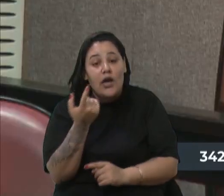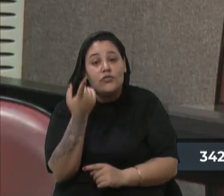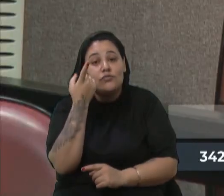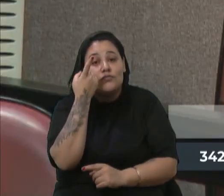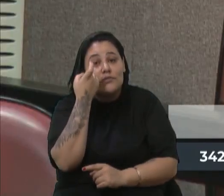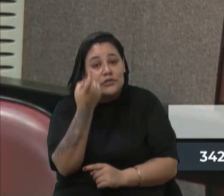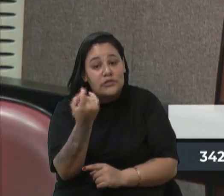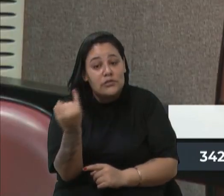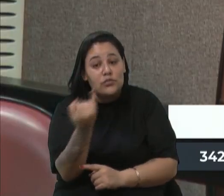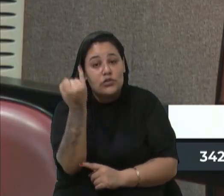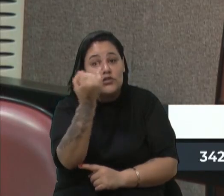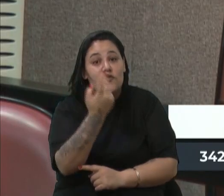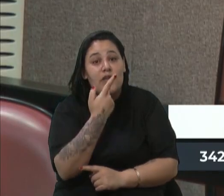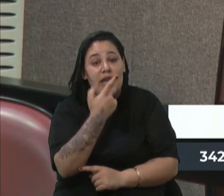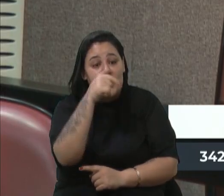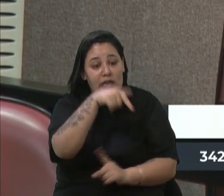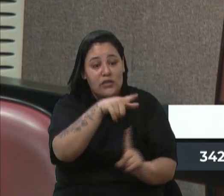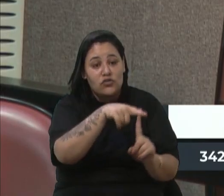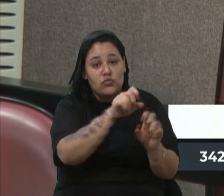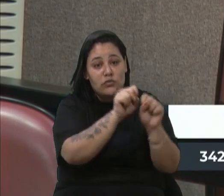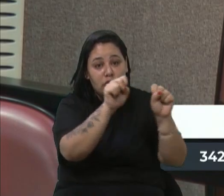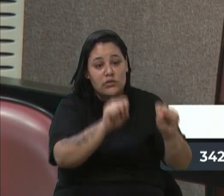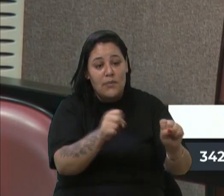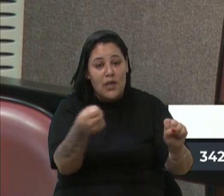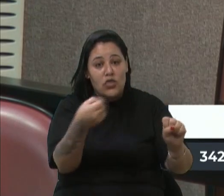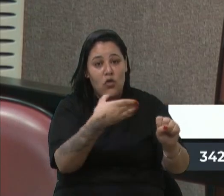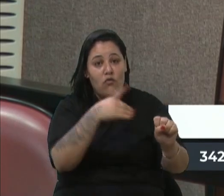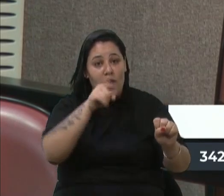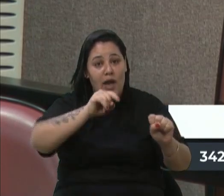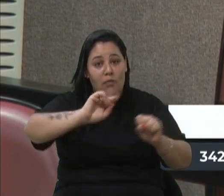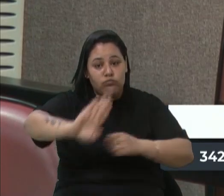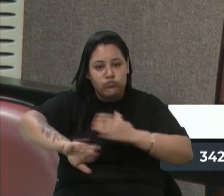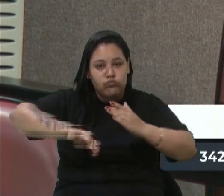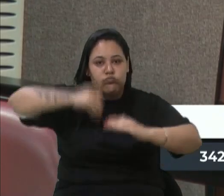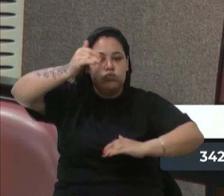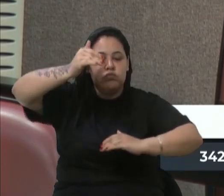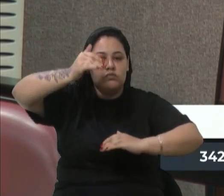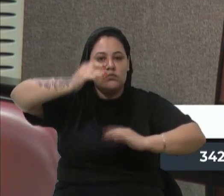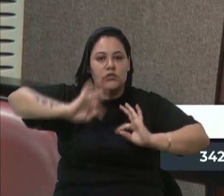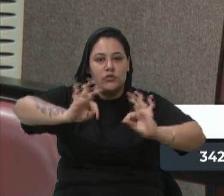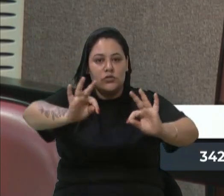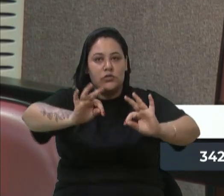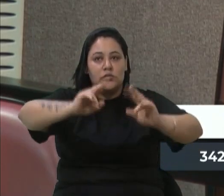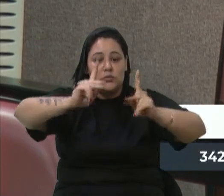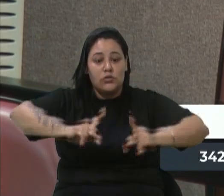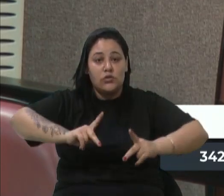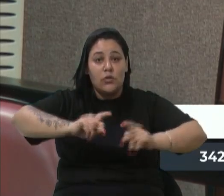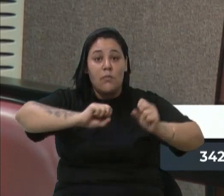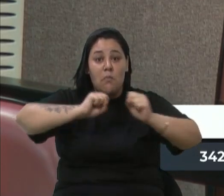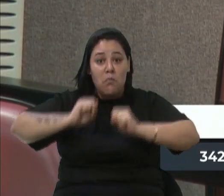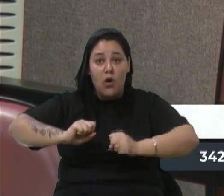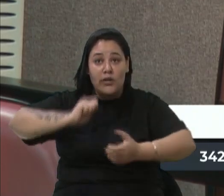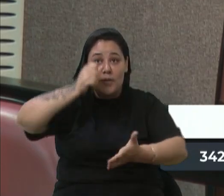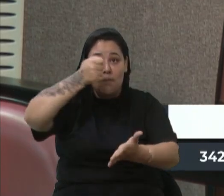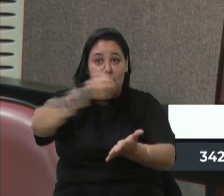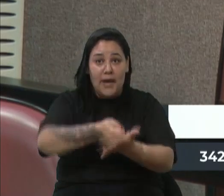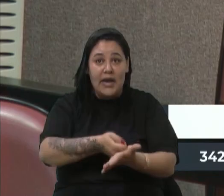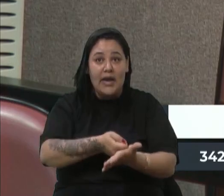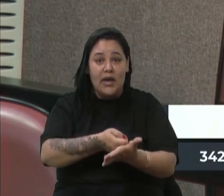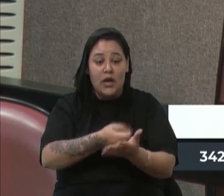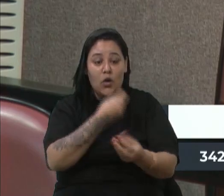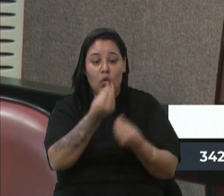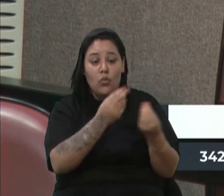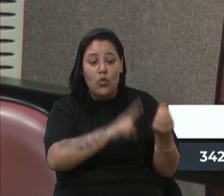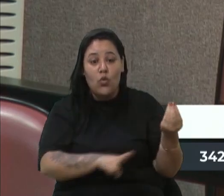que o Free Flow pode ser um avanço muito grande, porque as pessoas podem pagar no futuro conforme utilizarem a